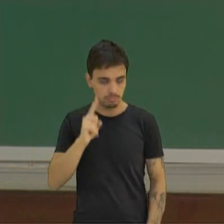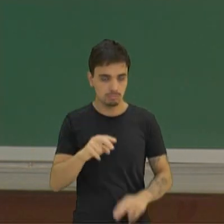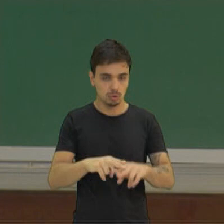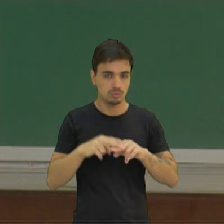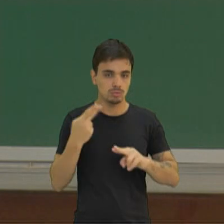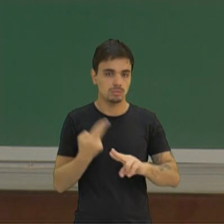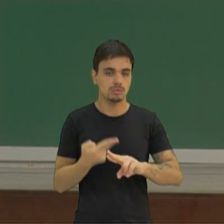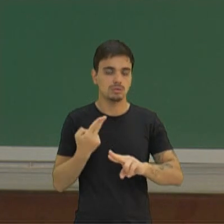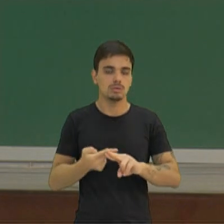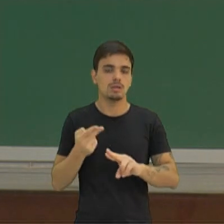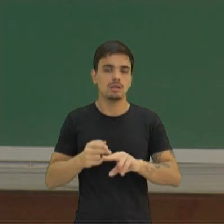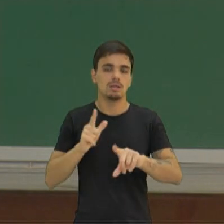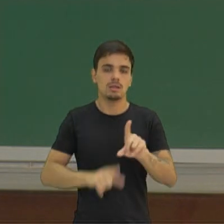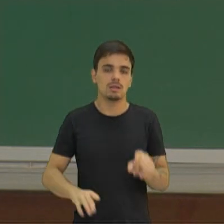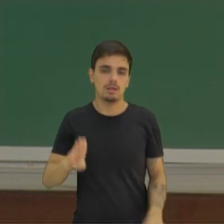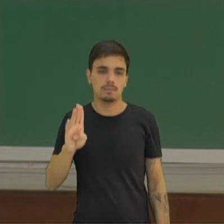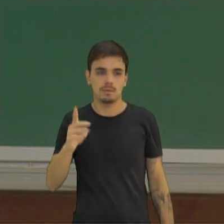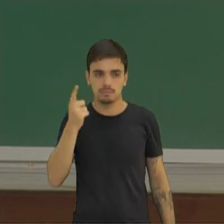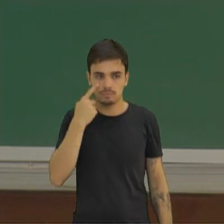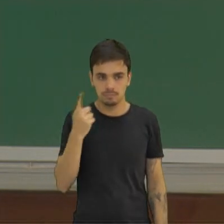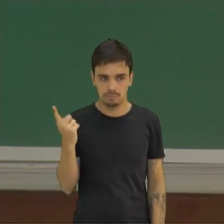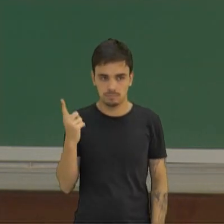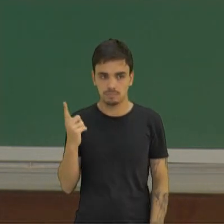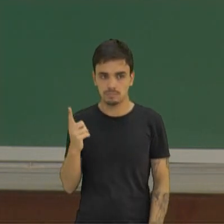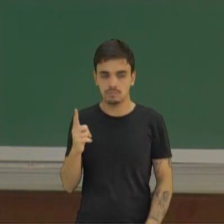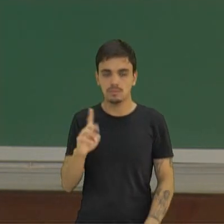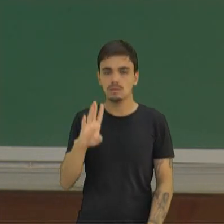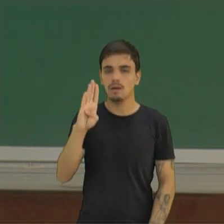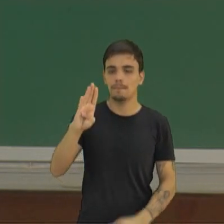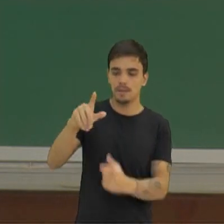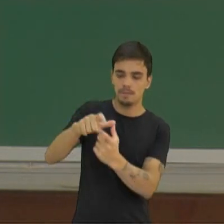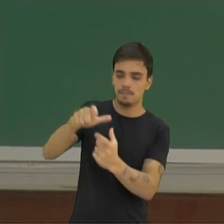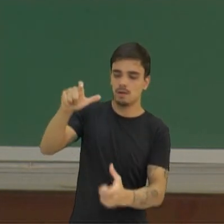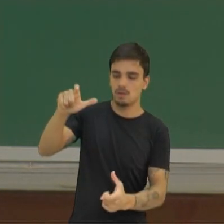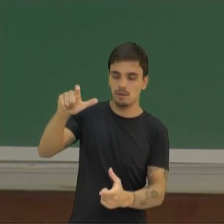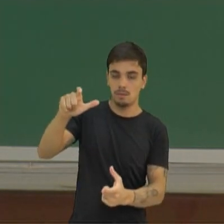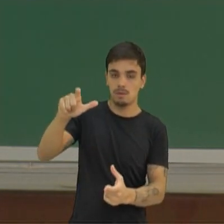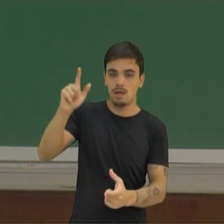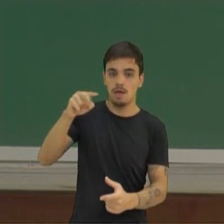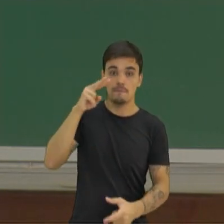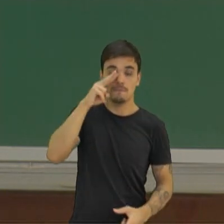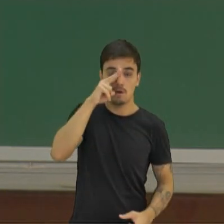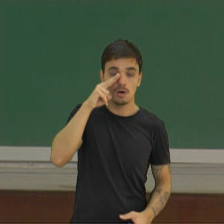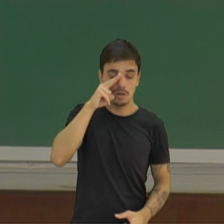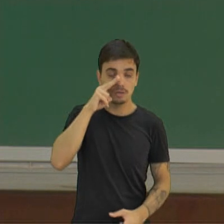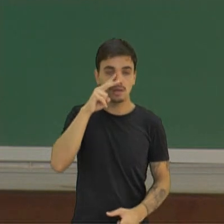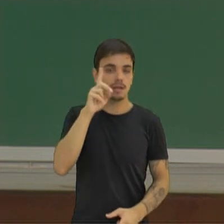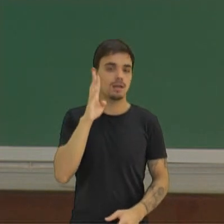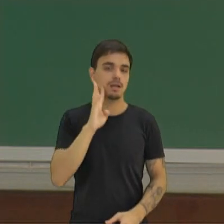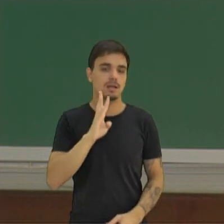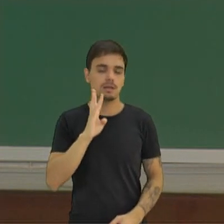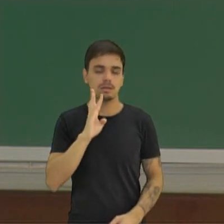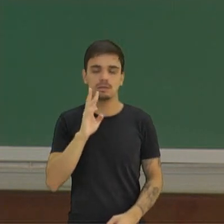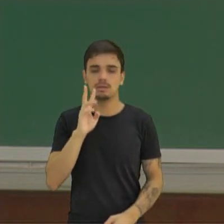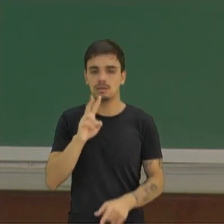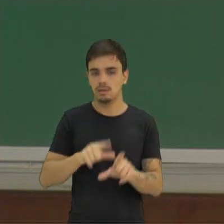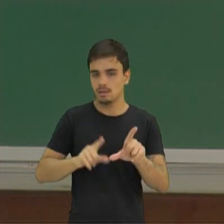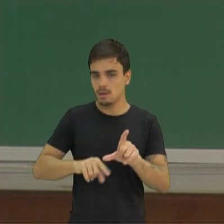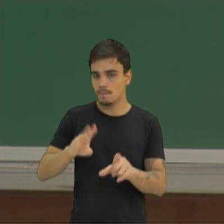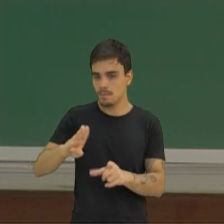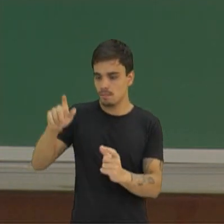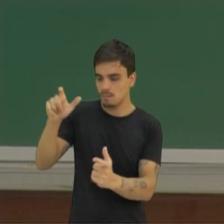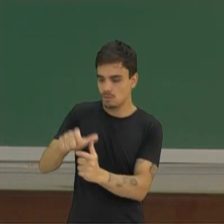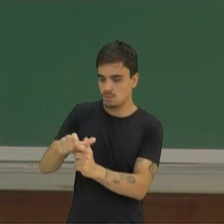b com a letra b maiúsculo é para o fator mais forte a letra B minúsculo por fator mais fraco